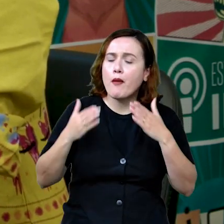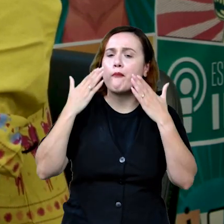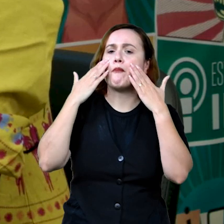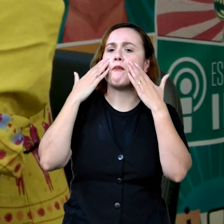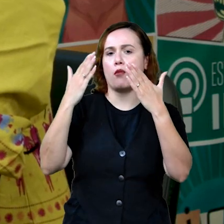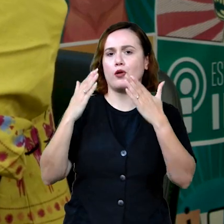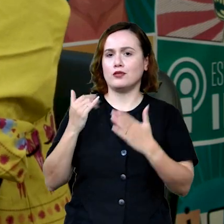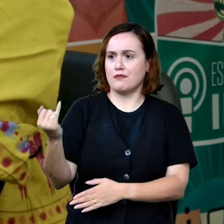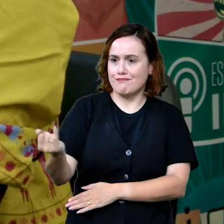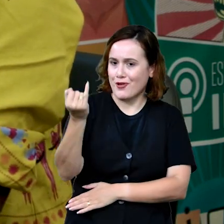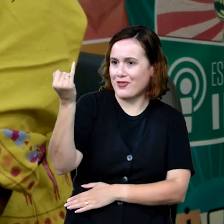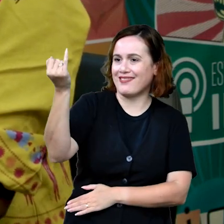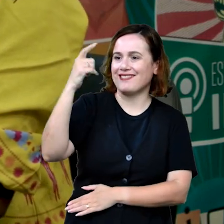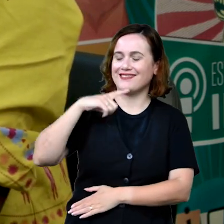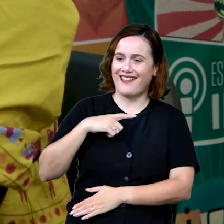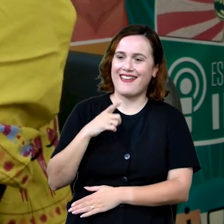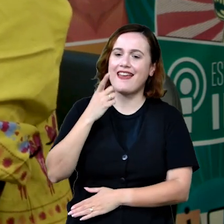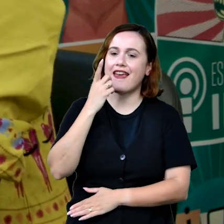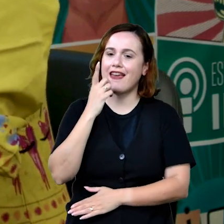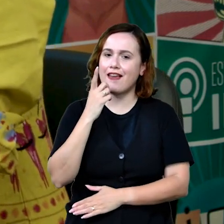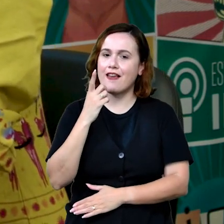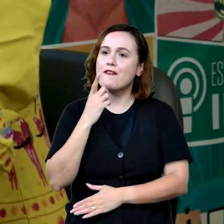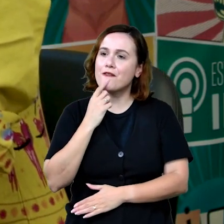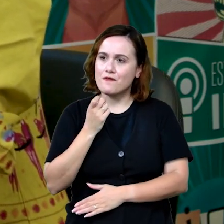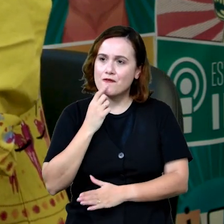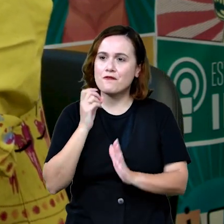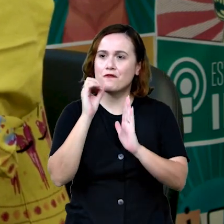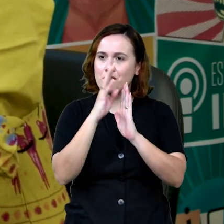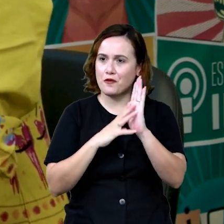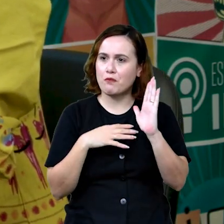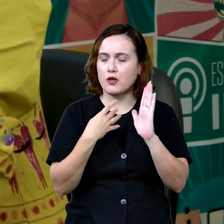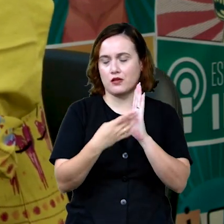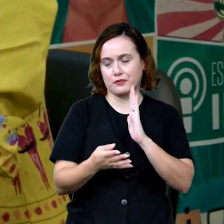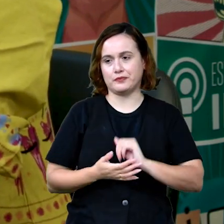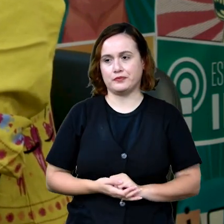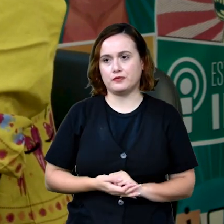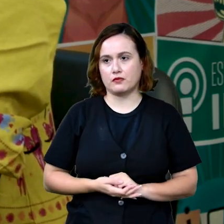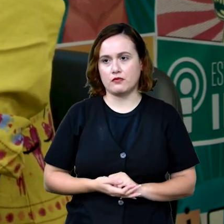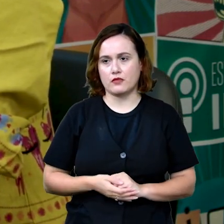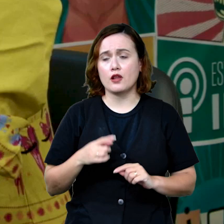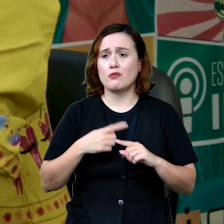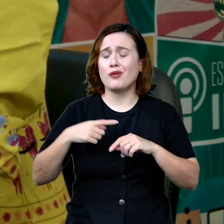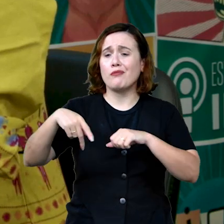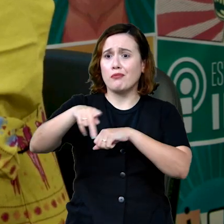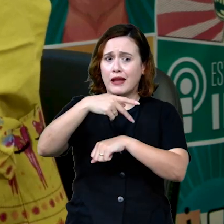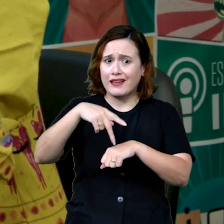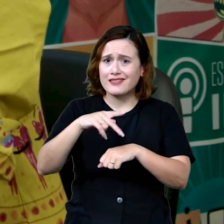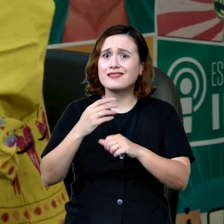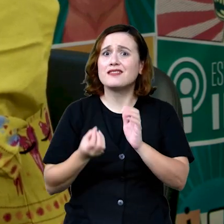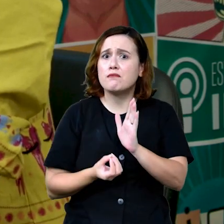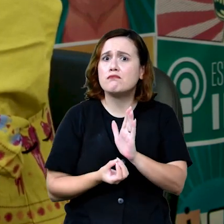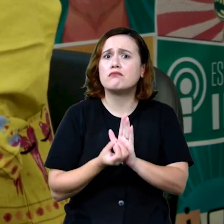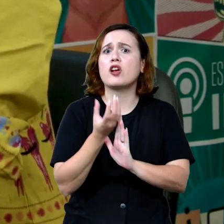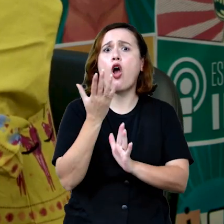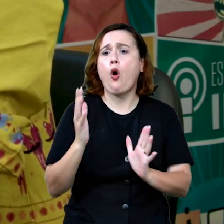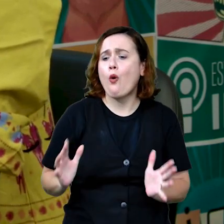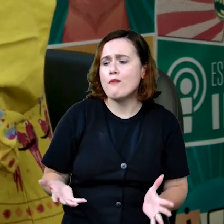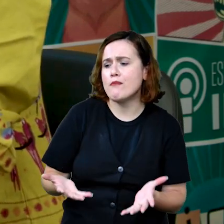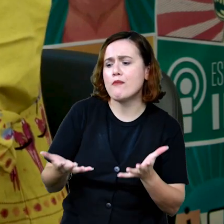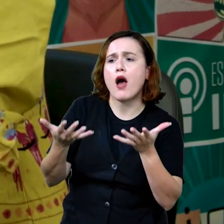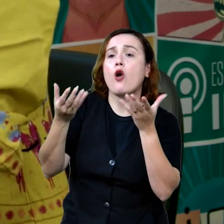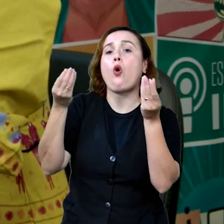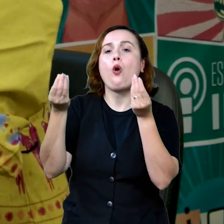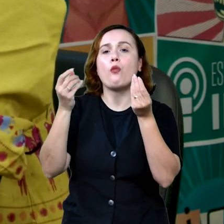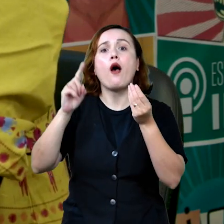a importância desse feriado. Eu acho que num país que foi forjado na escravidão, né, forjado em tantas exclusões